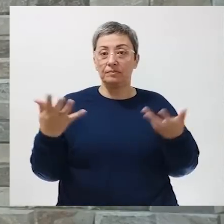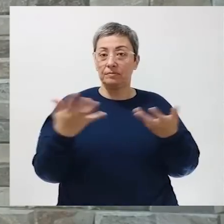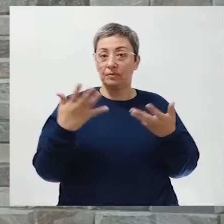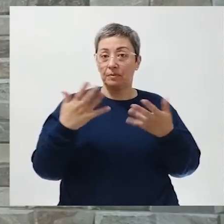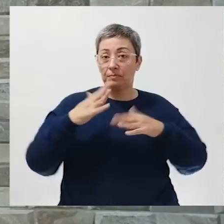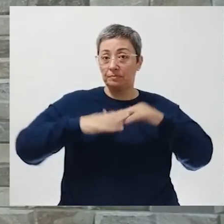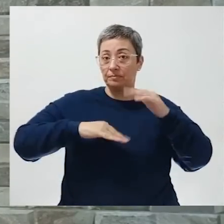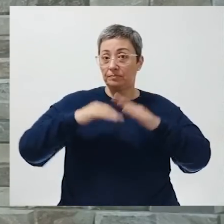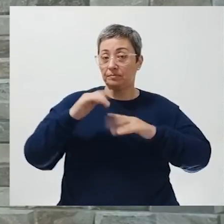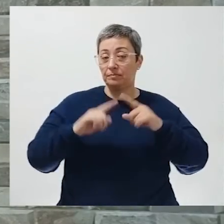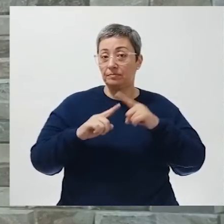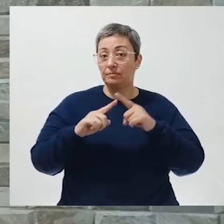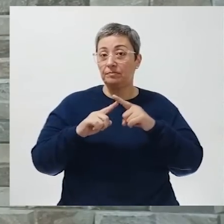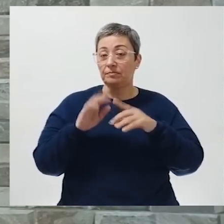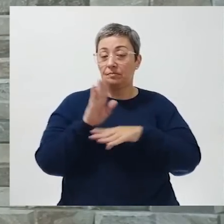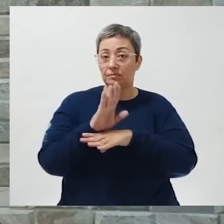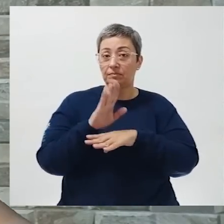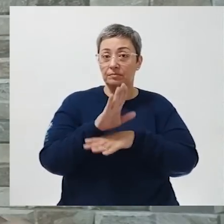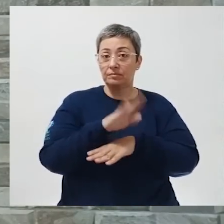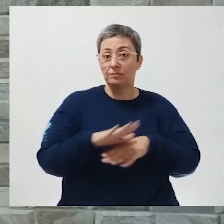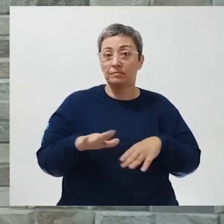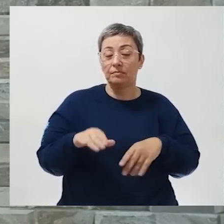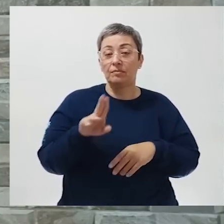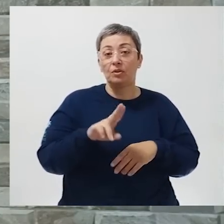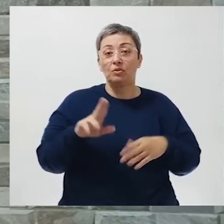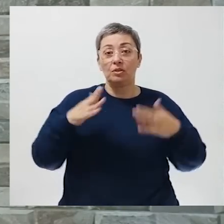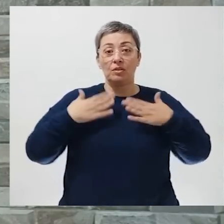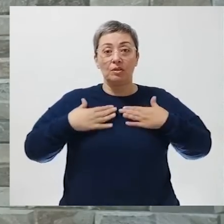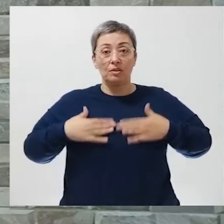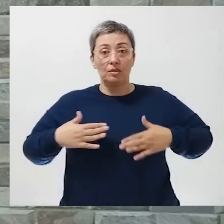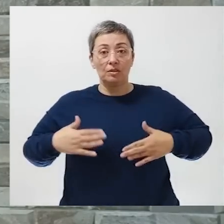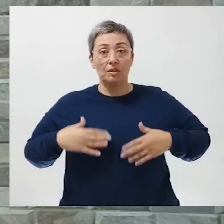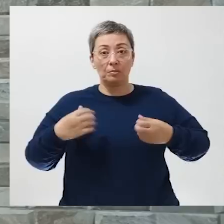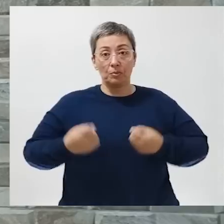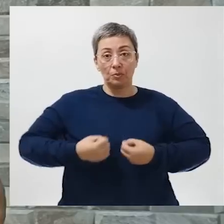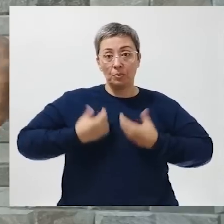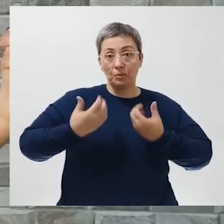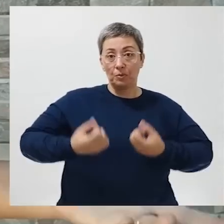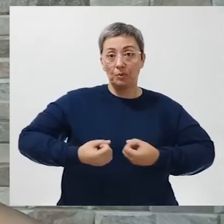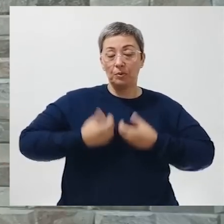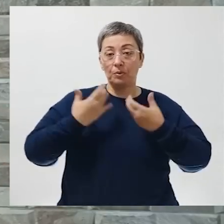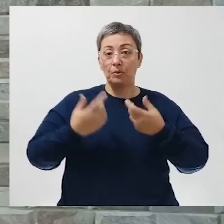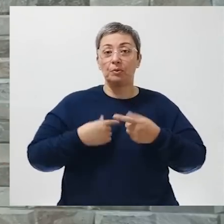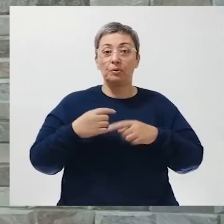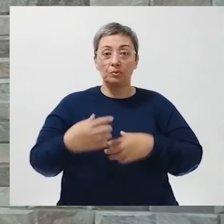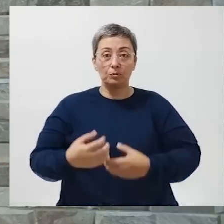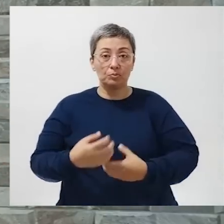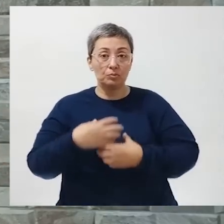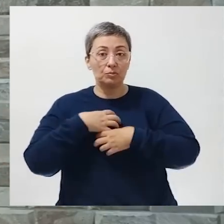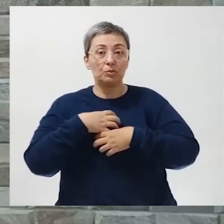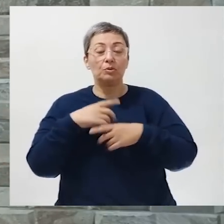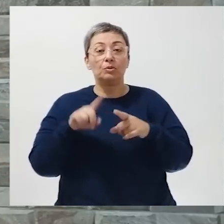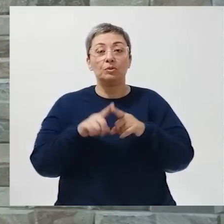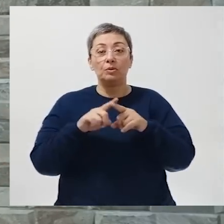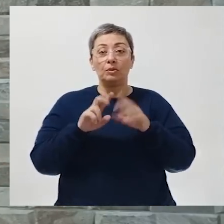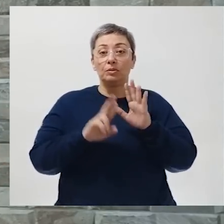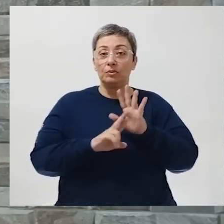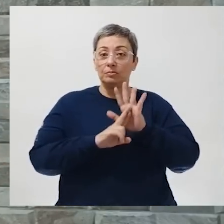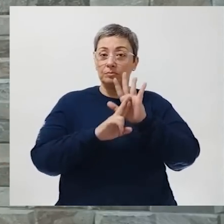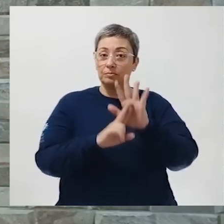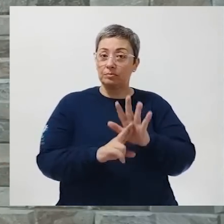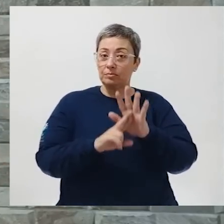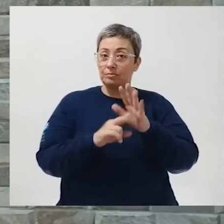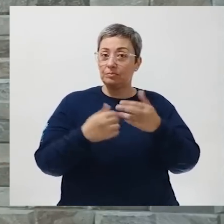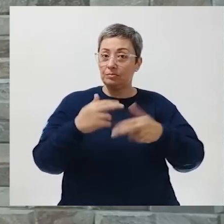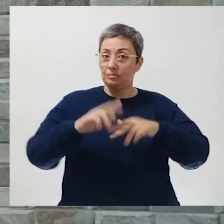Esse tipo de atividade ajuda a criança a usar o corpo para se expressar, expressar os sentimentos e representar as ações